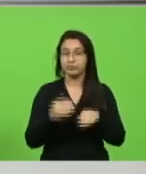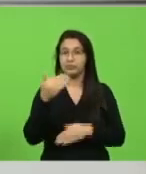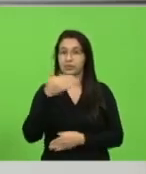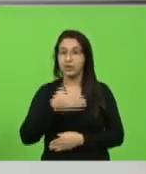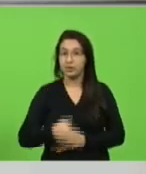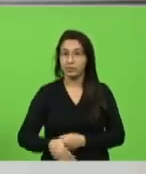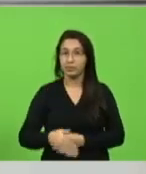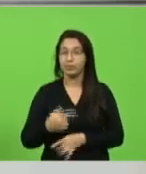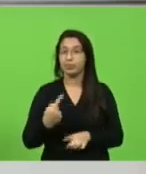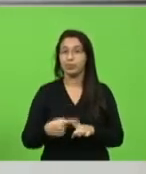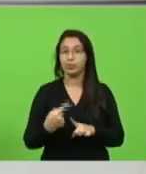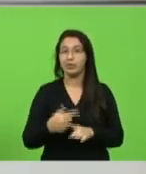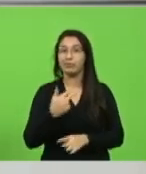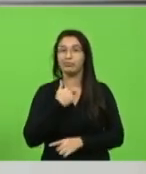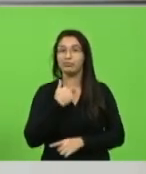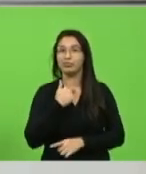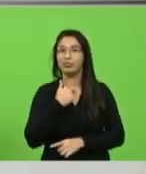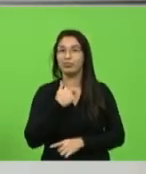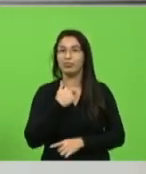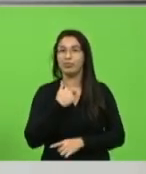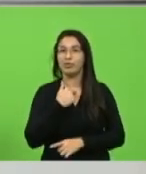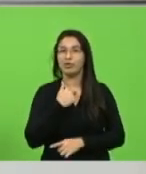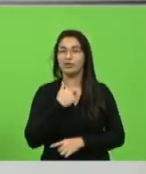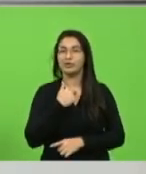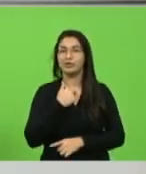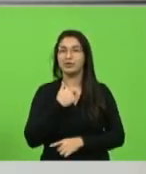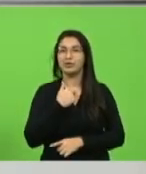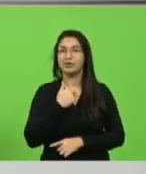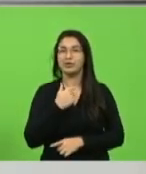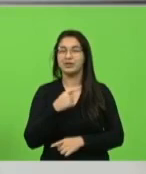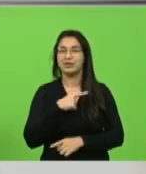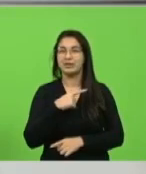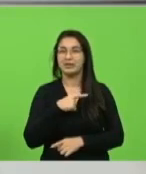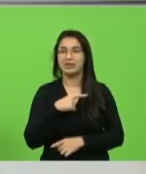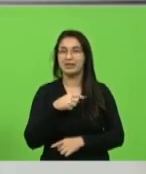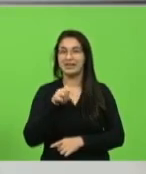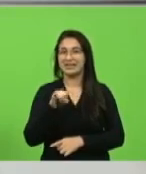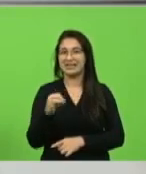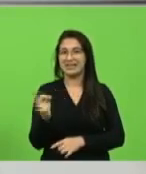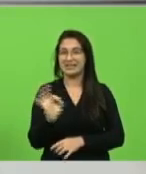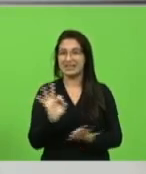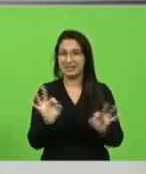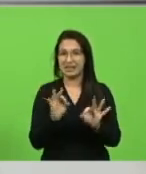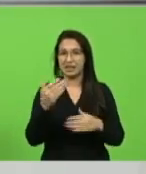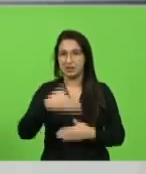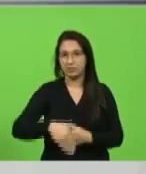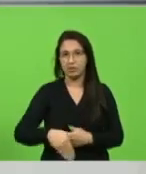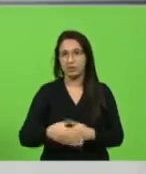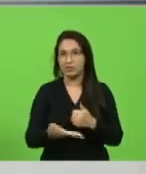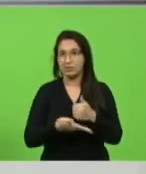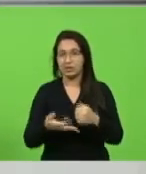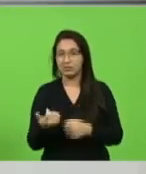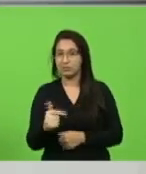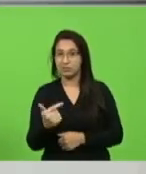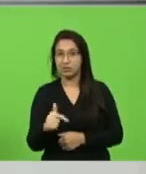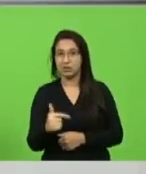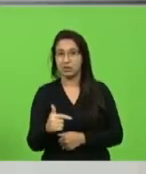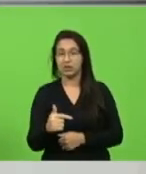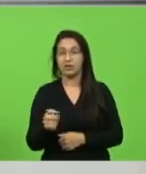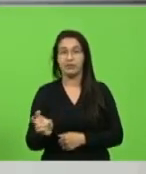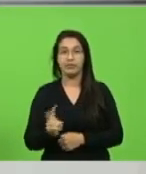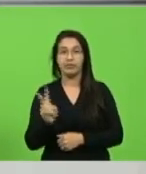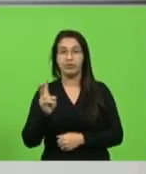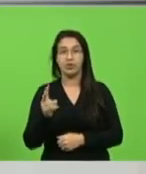não pode subsistir sem essa premissa, que é a circunstância provada, e o valor crítico do